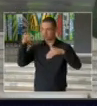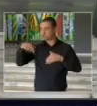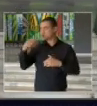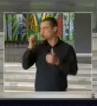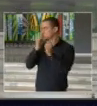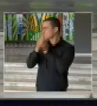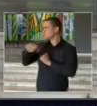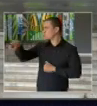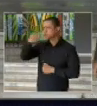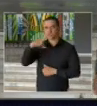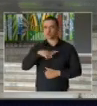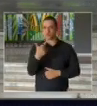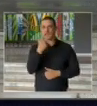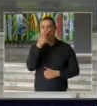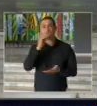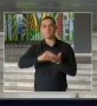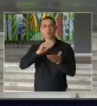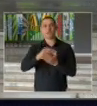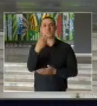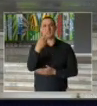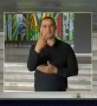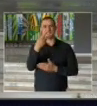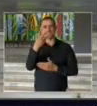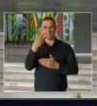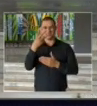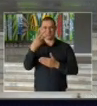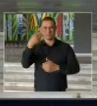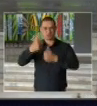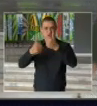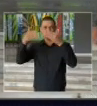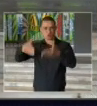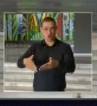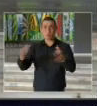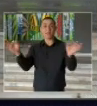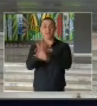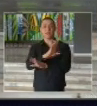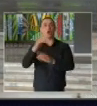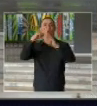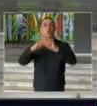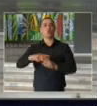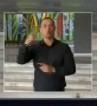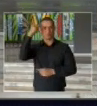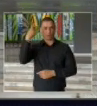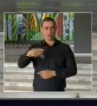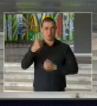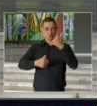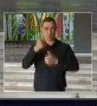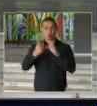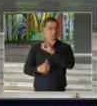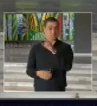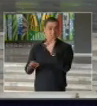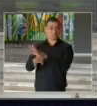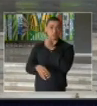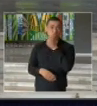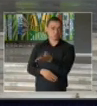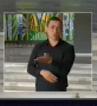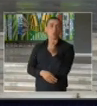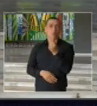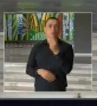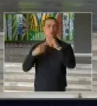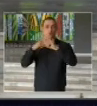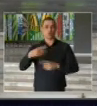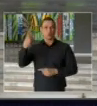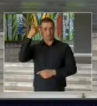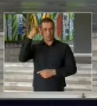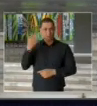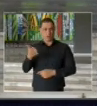campeonato dificílimo. Time do Bota precisando de contratações, até agora nada. Estamos a pouco mais de 30 dias do